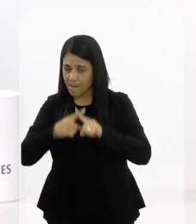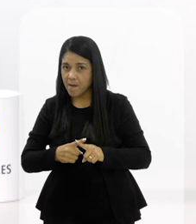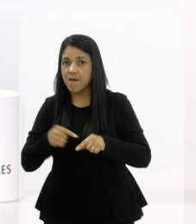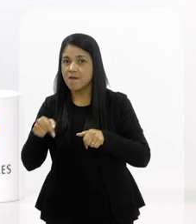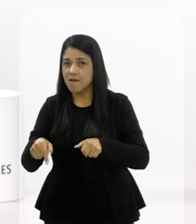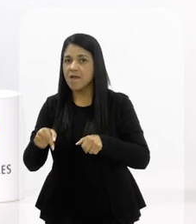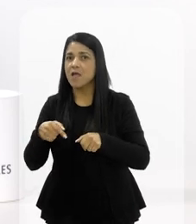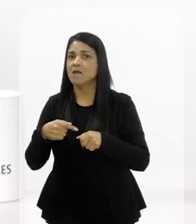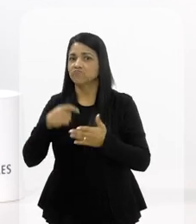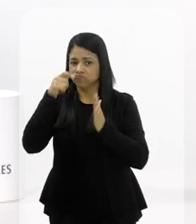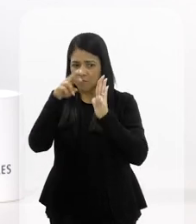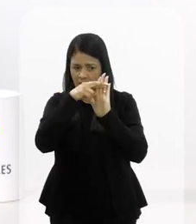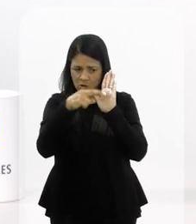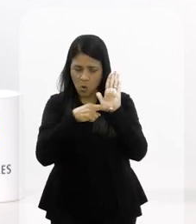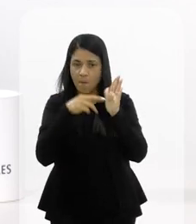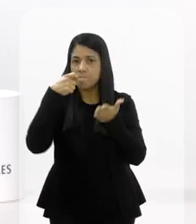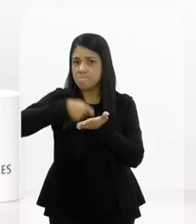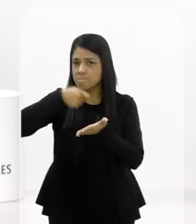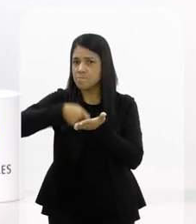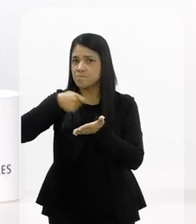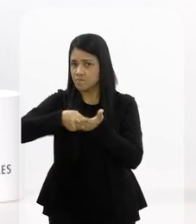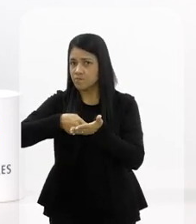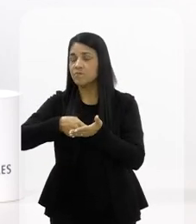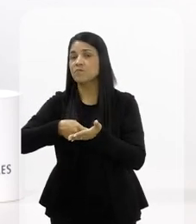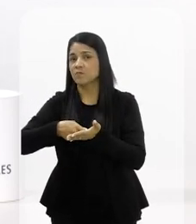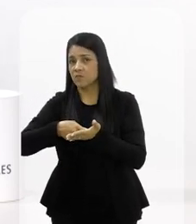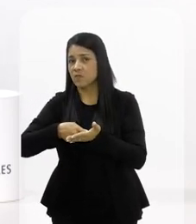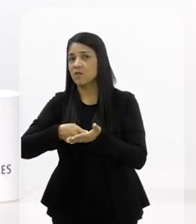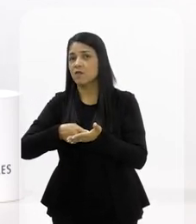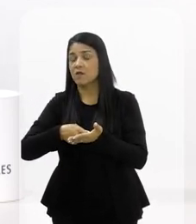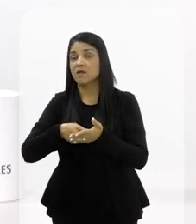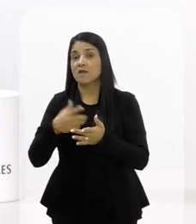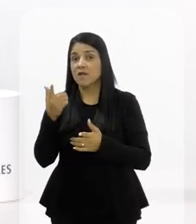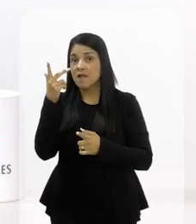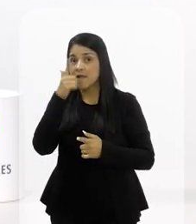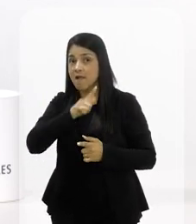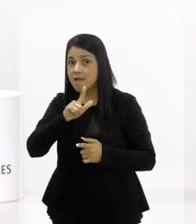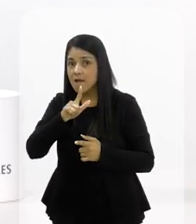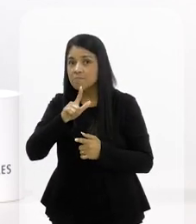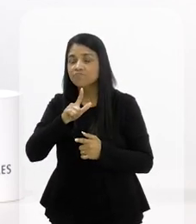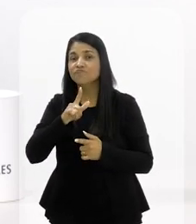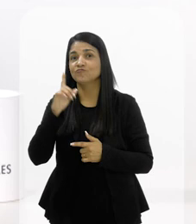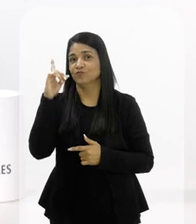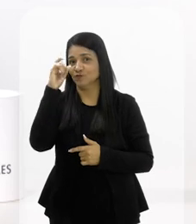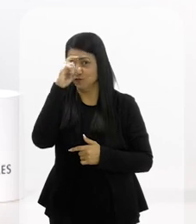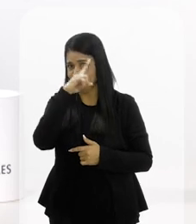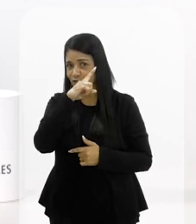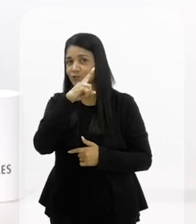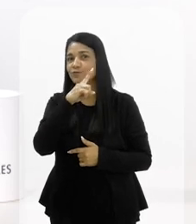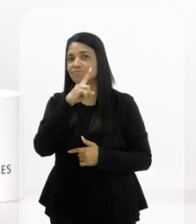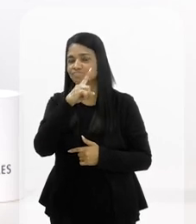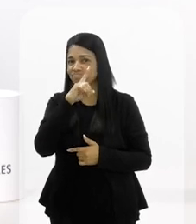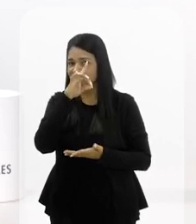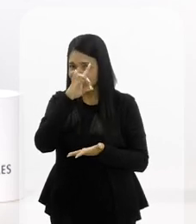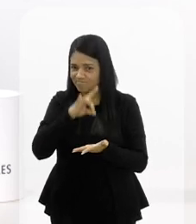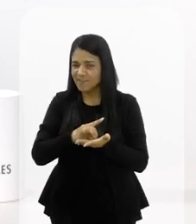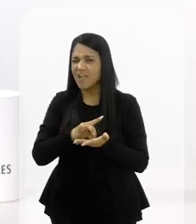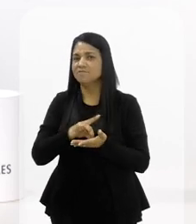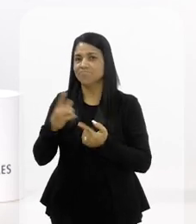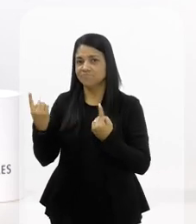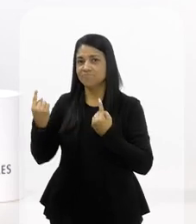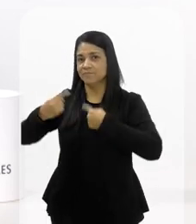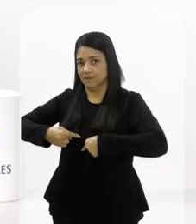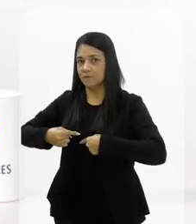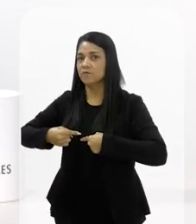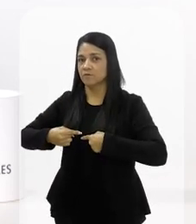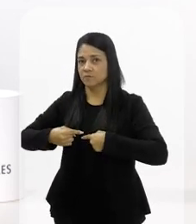regulamento muito exigente em muitos aspectos Cruel muitas vezes e ganhar já é muito difícil é é é realmente